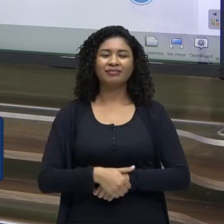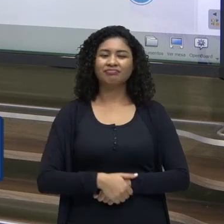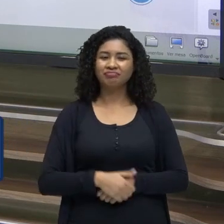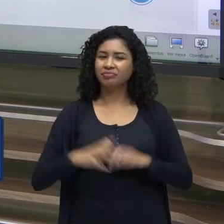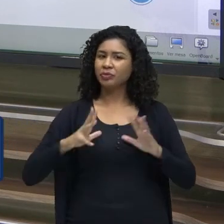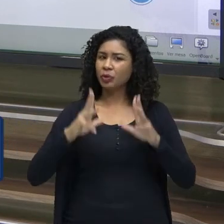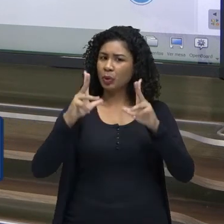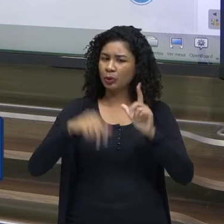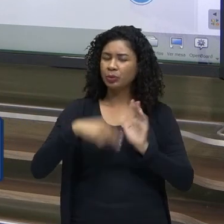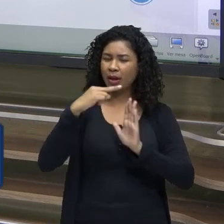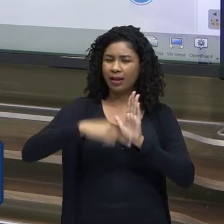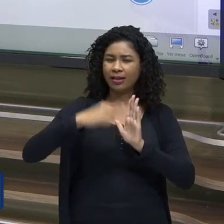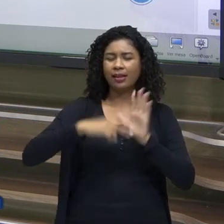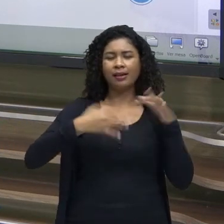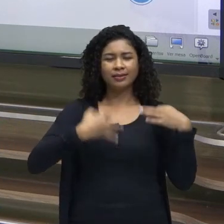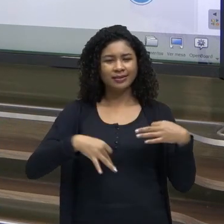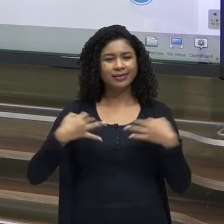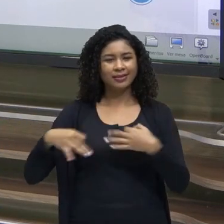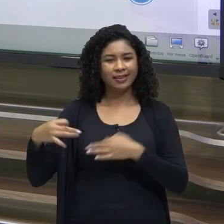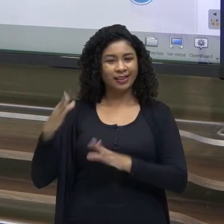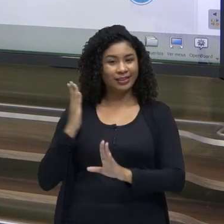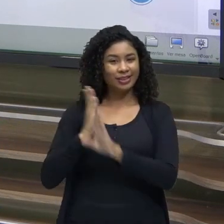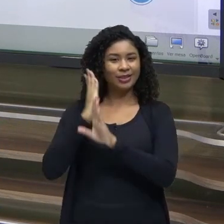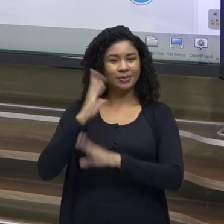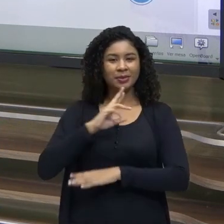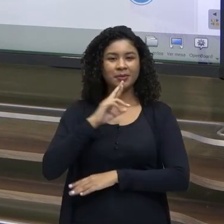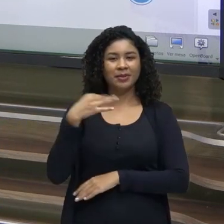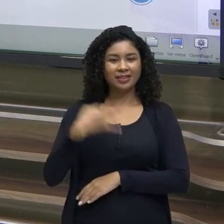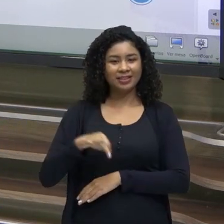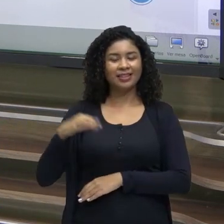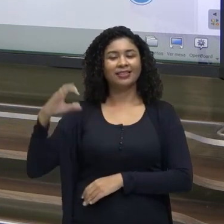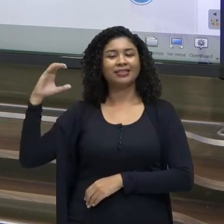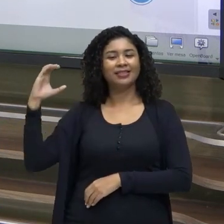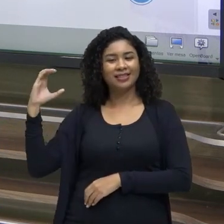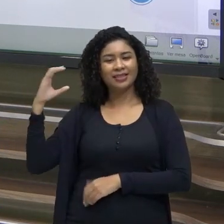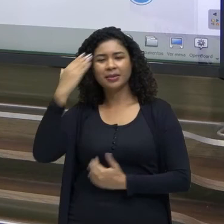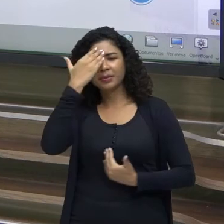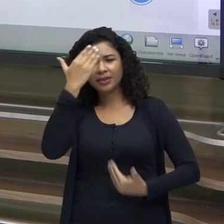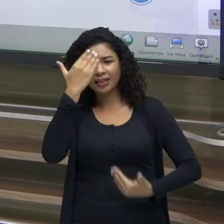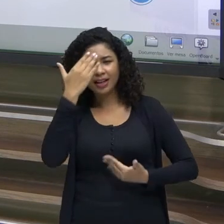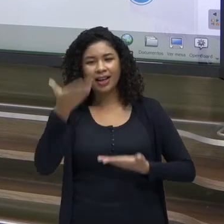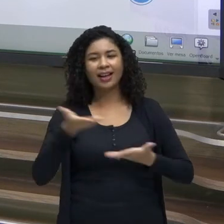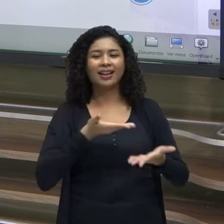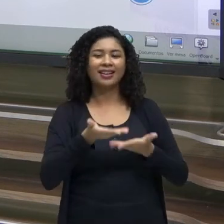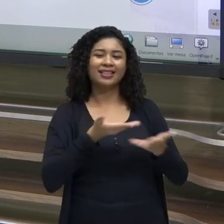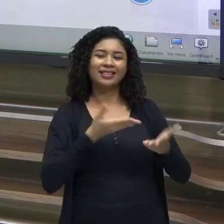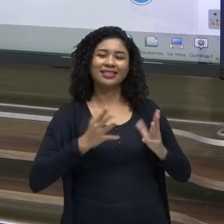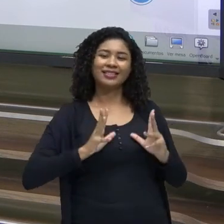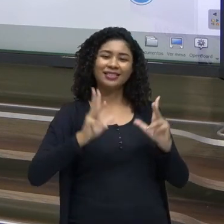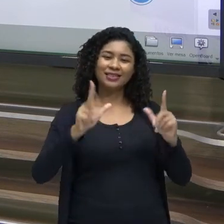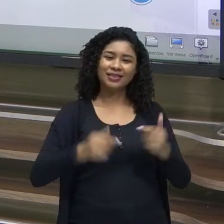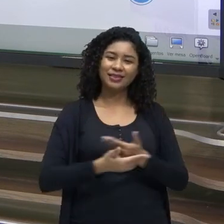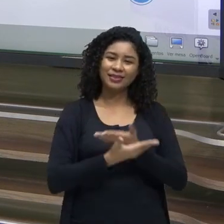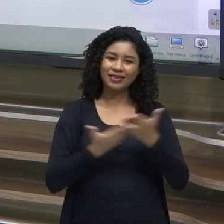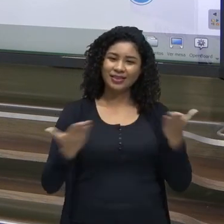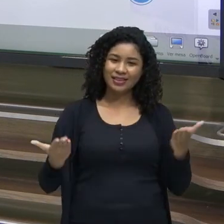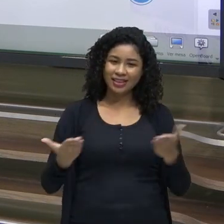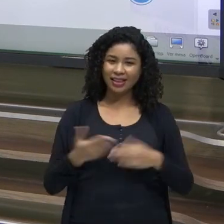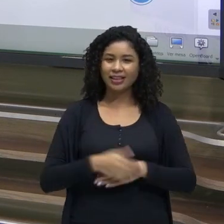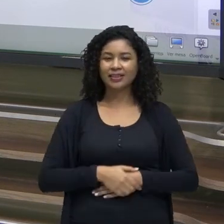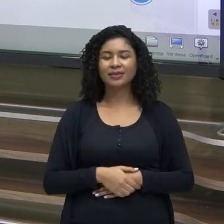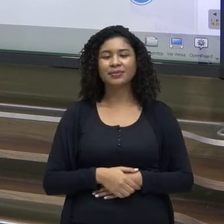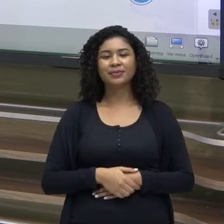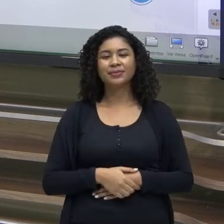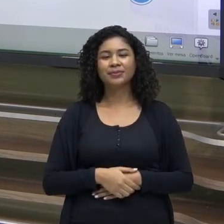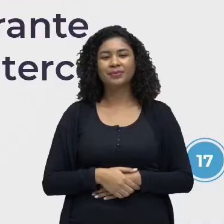leu certinho aí e identificou a alternativa C como a resposta correta. Obrigada a participação de todos. Vamos verificar se vocês conseguiram